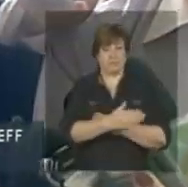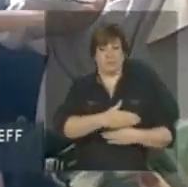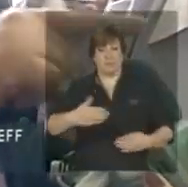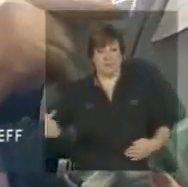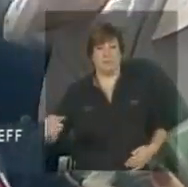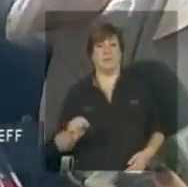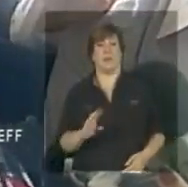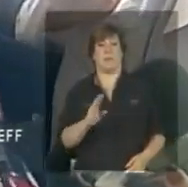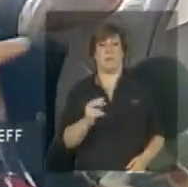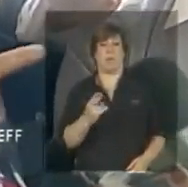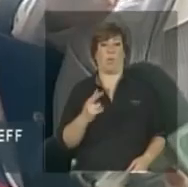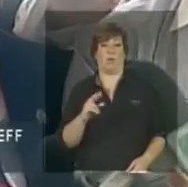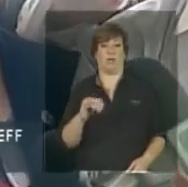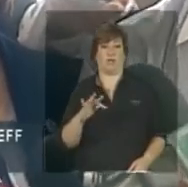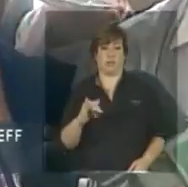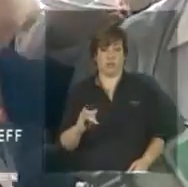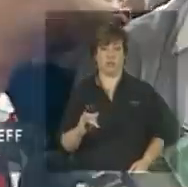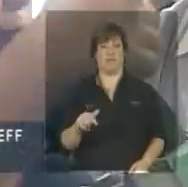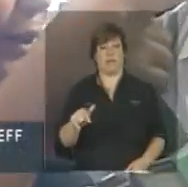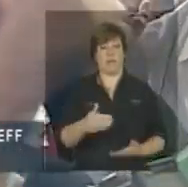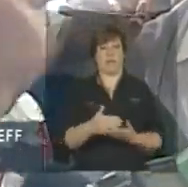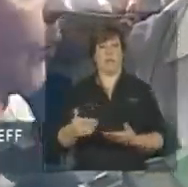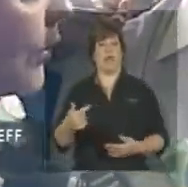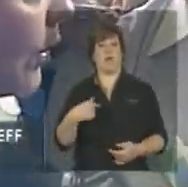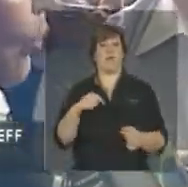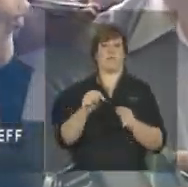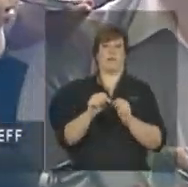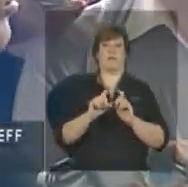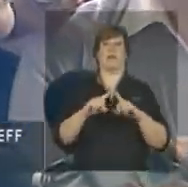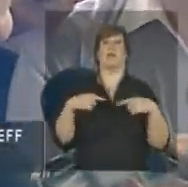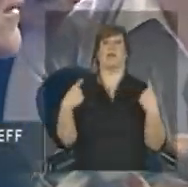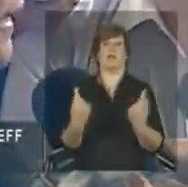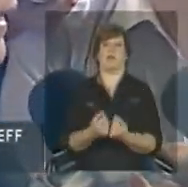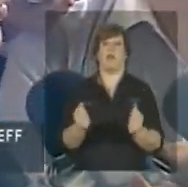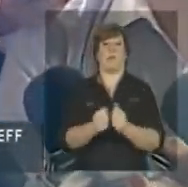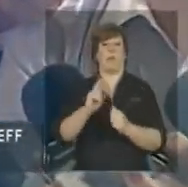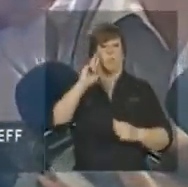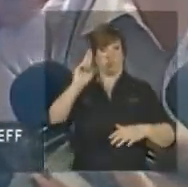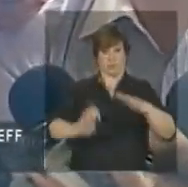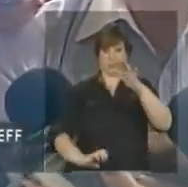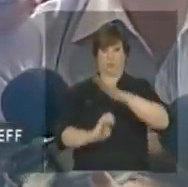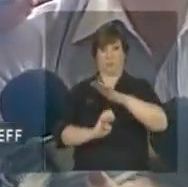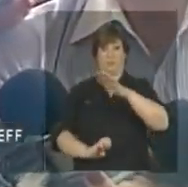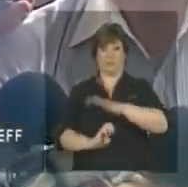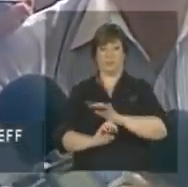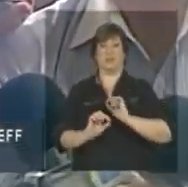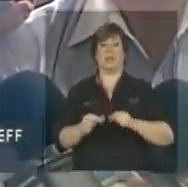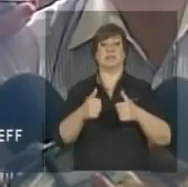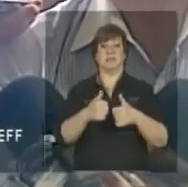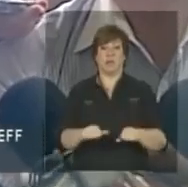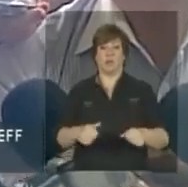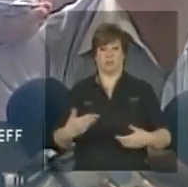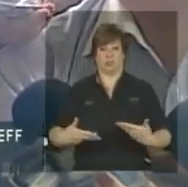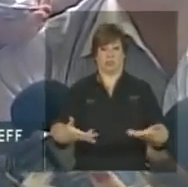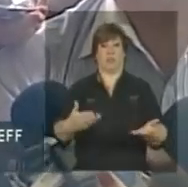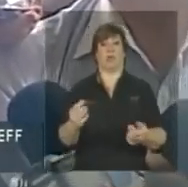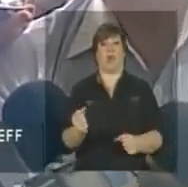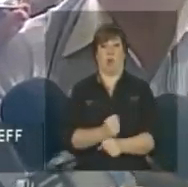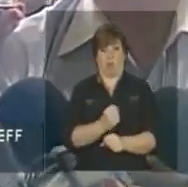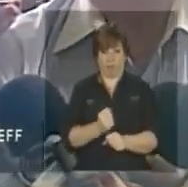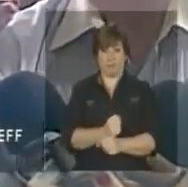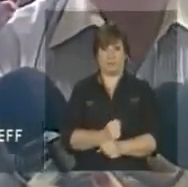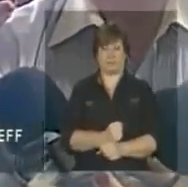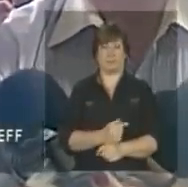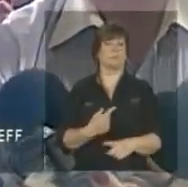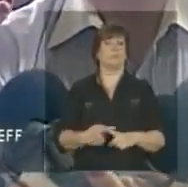Mauriti, essa parte, eu vou fazer uma reunião com os empresários que estão tocando a obra. Por quê?